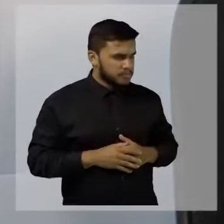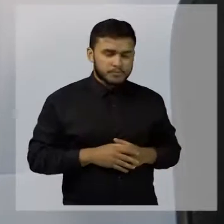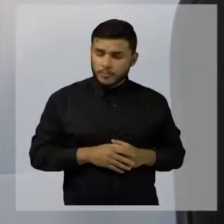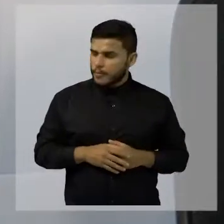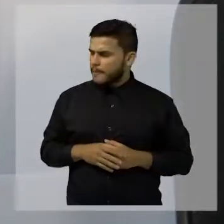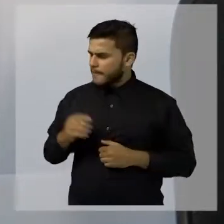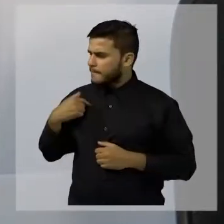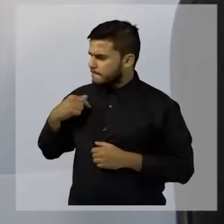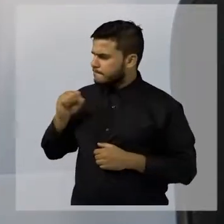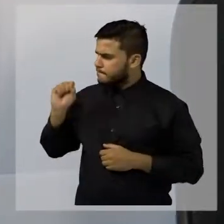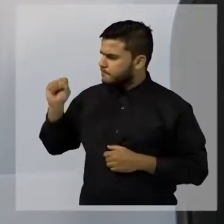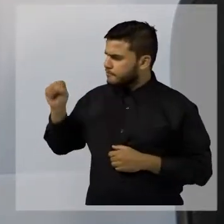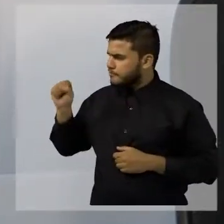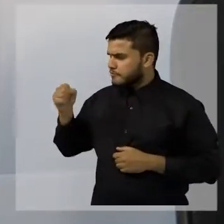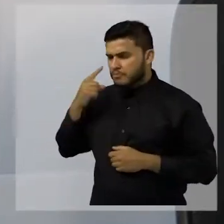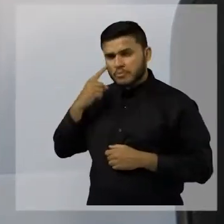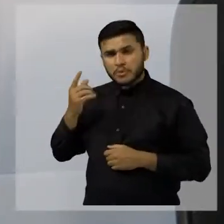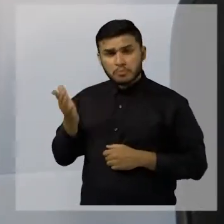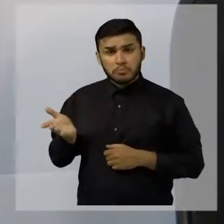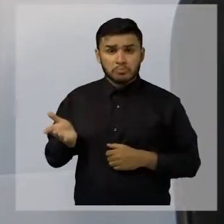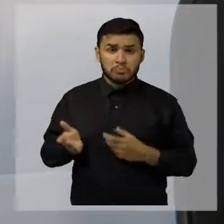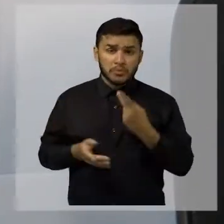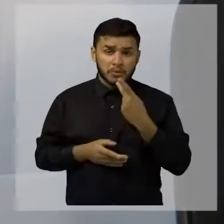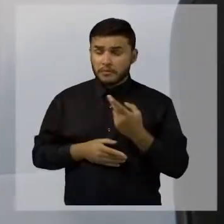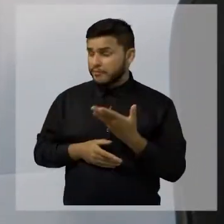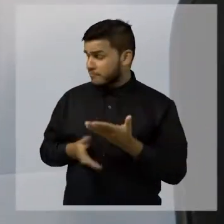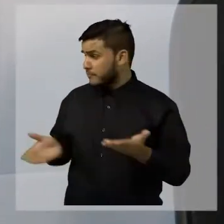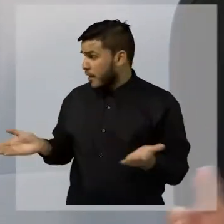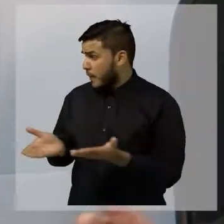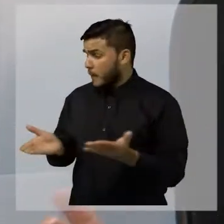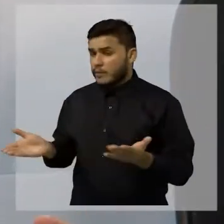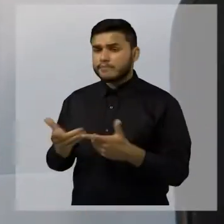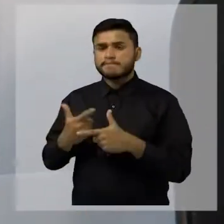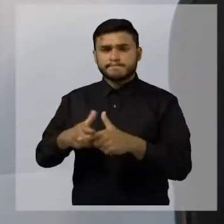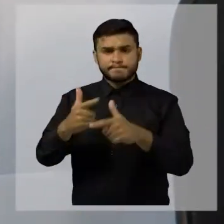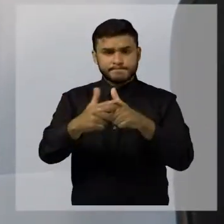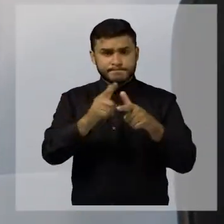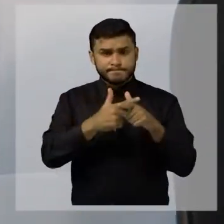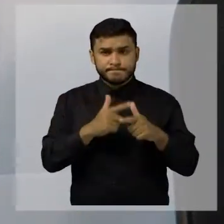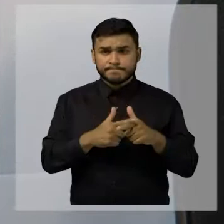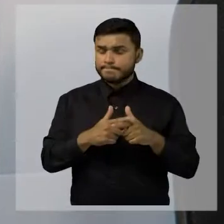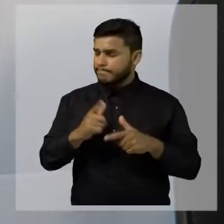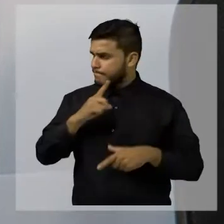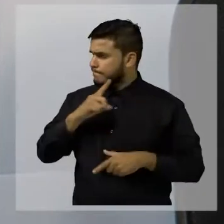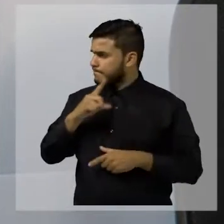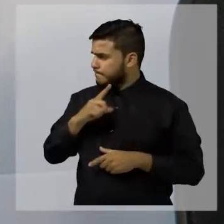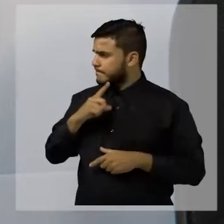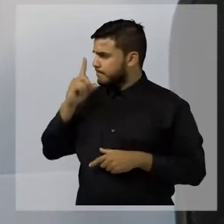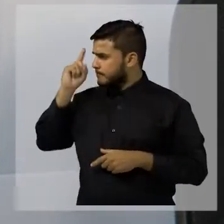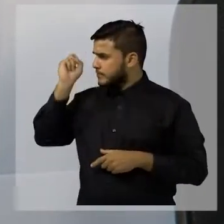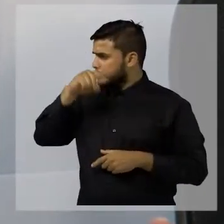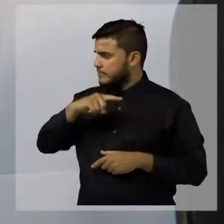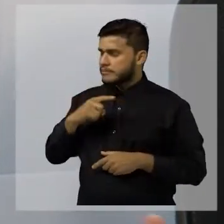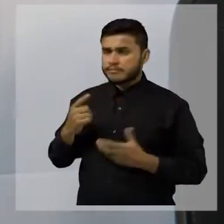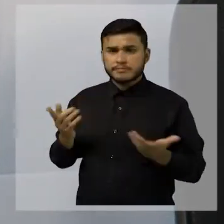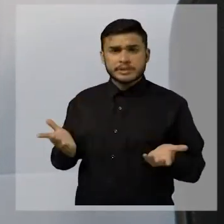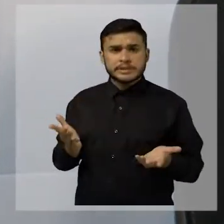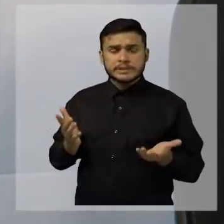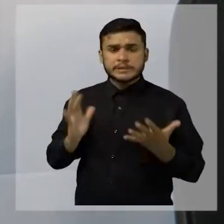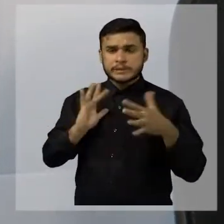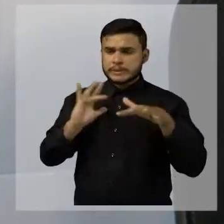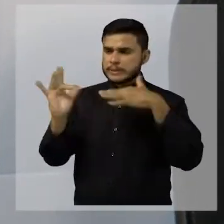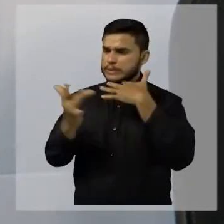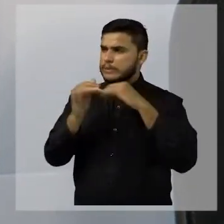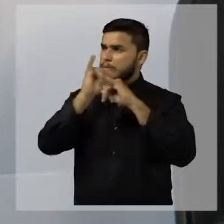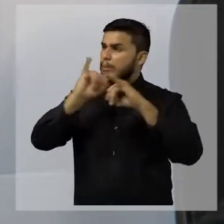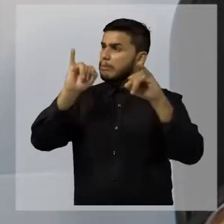não sei se você concorda comigo, né, Paulo? Nós vivemos uma era de uma guerrilha midiática muito profunda, né? Nas redes sociais, né? No